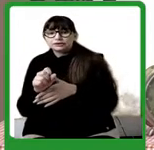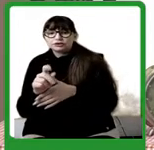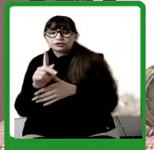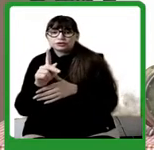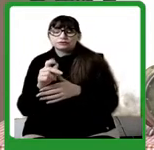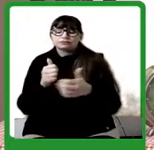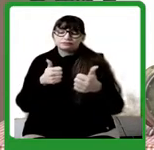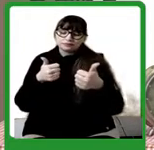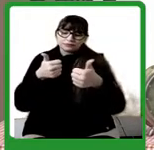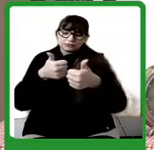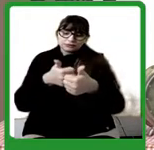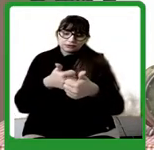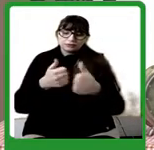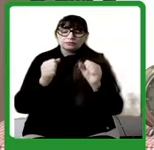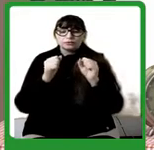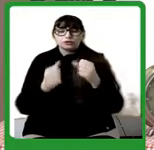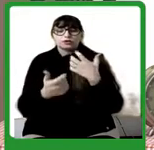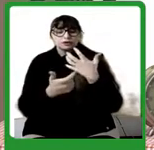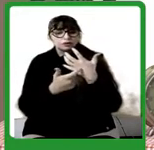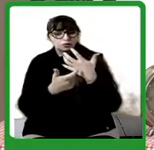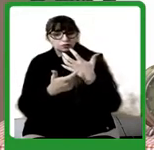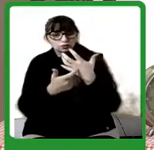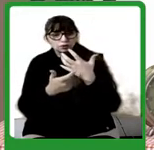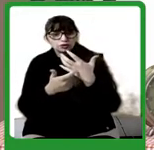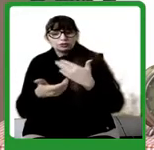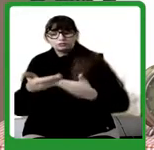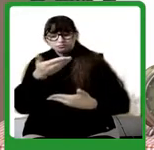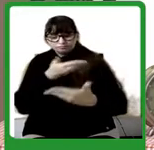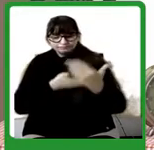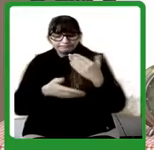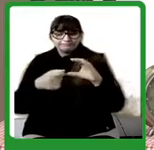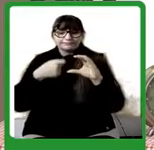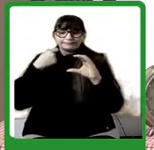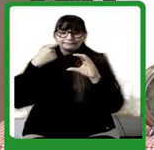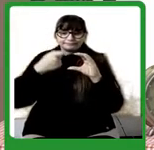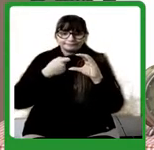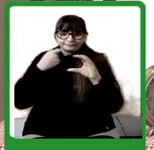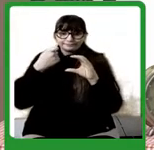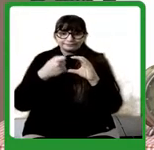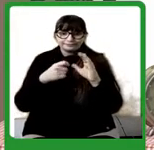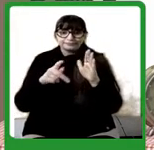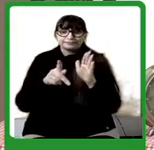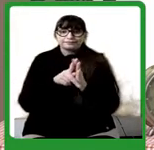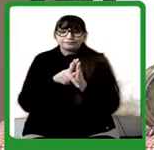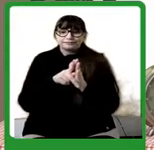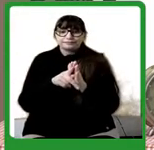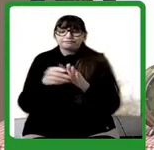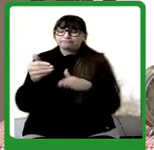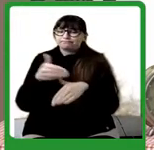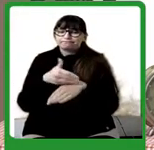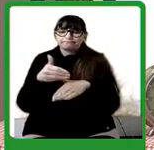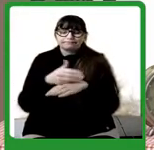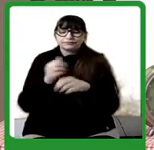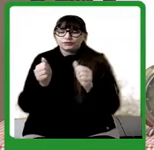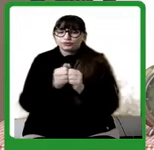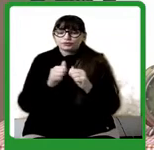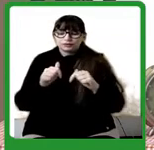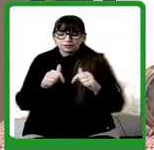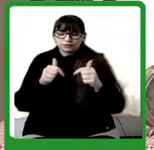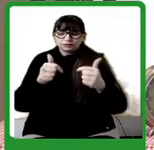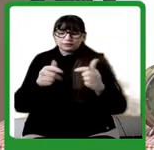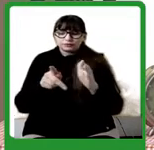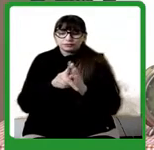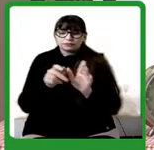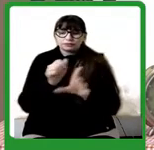próximo. Curta e compartilhe esse vídeo. Curta a página, curta as iniciativas sociais da Scred Alto